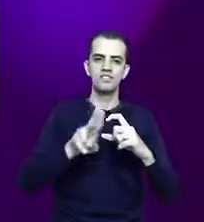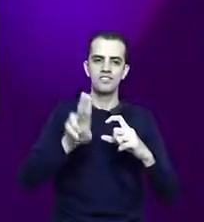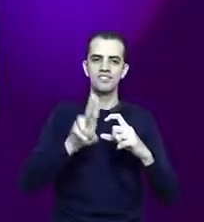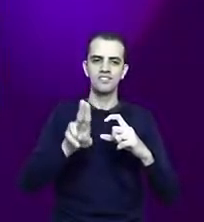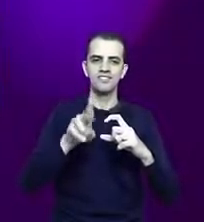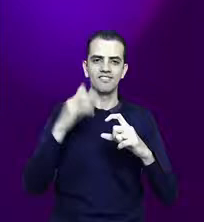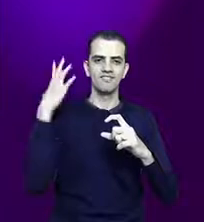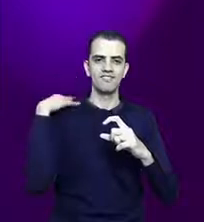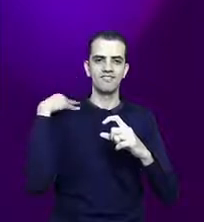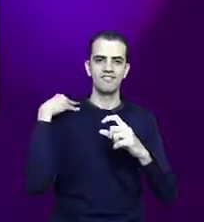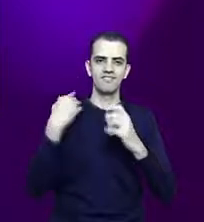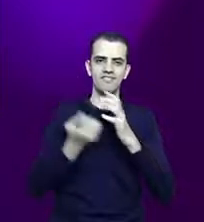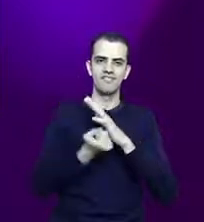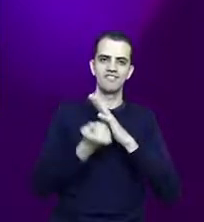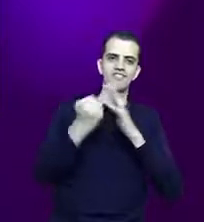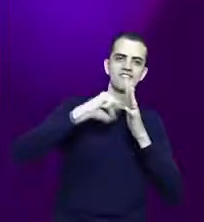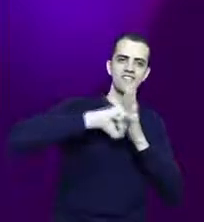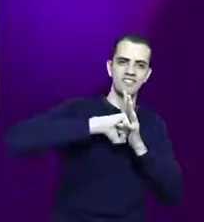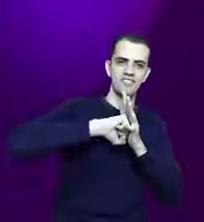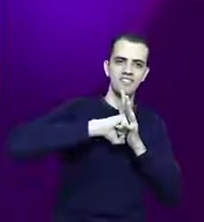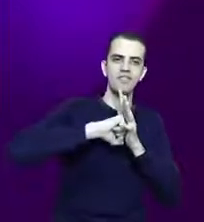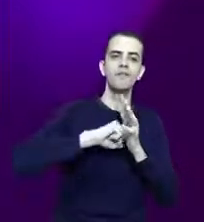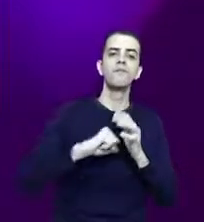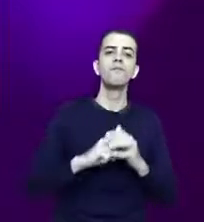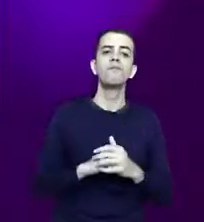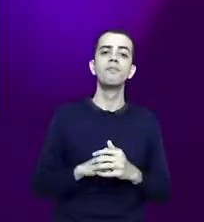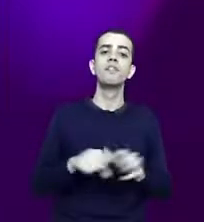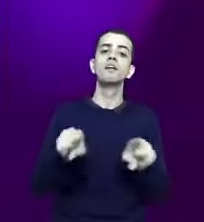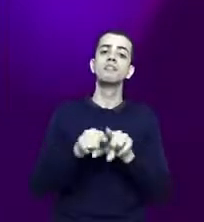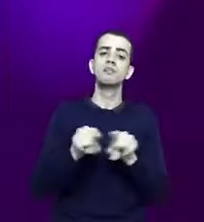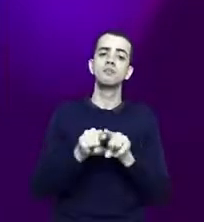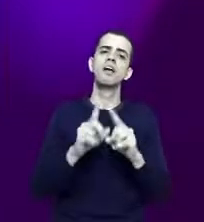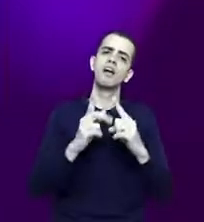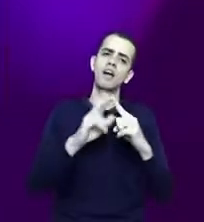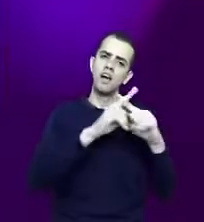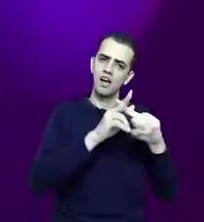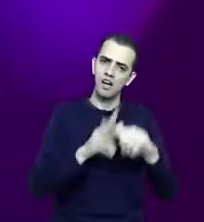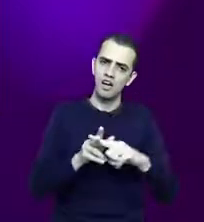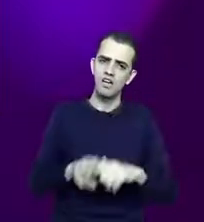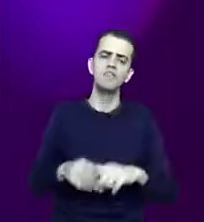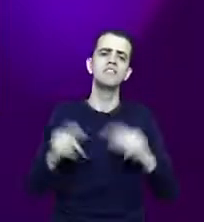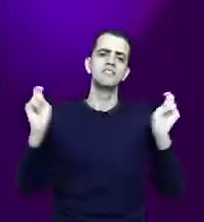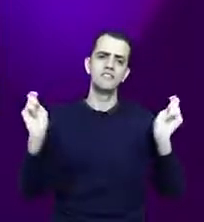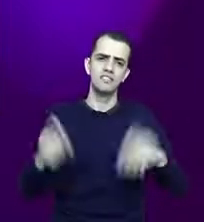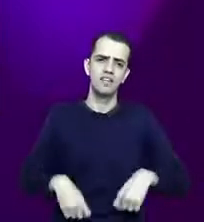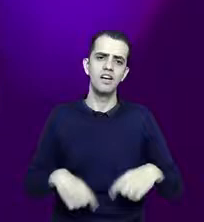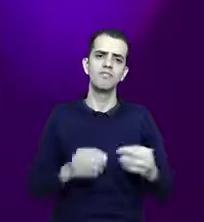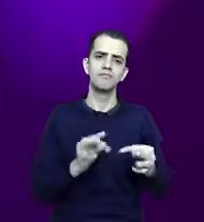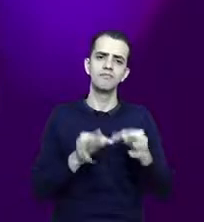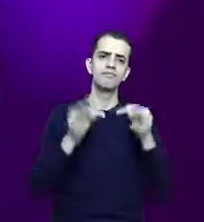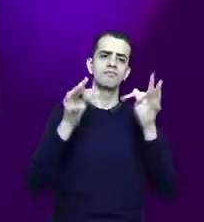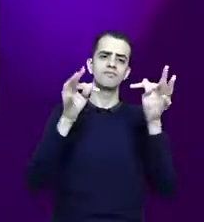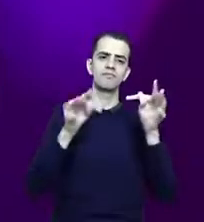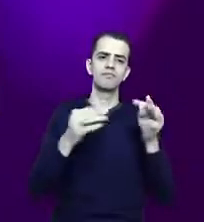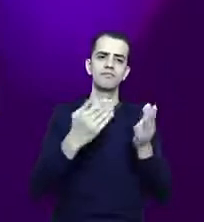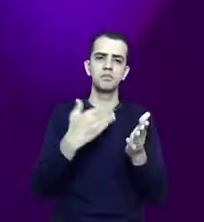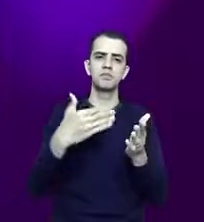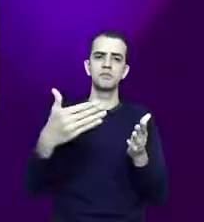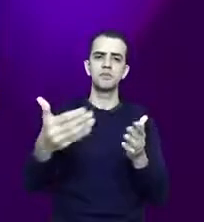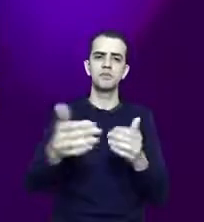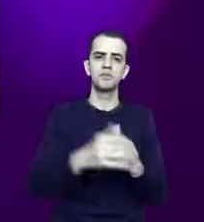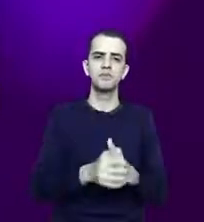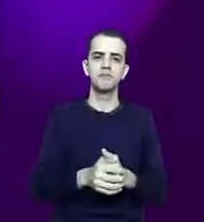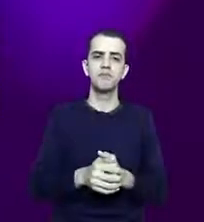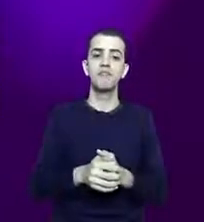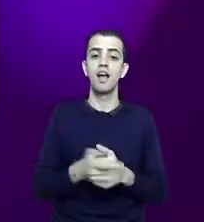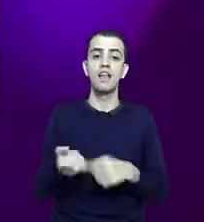Existe uma série de ajustes e de possibilidades que a gente pode desenvolver com essa técnica. Esse é o